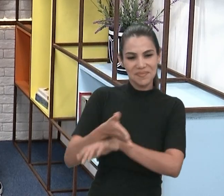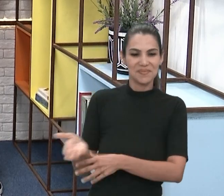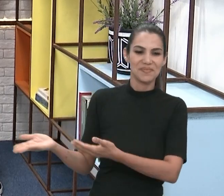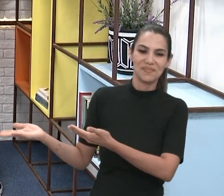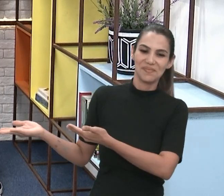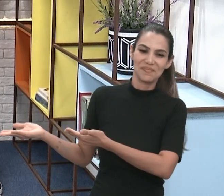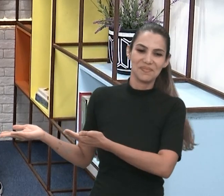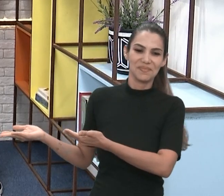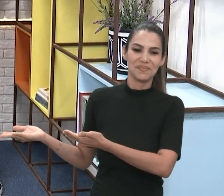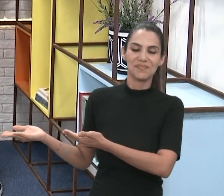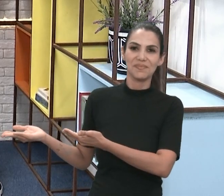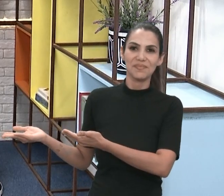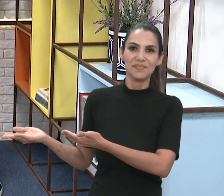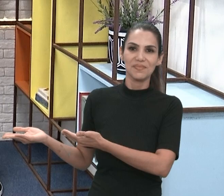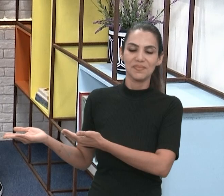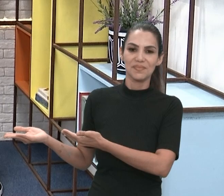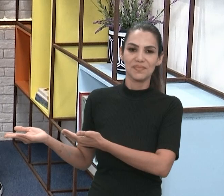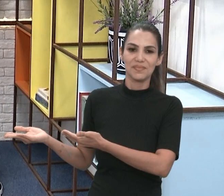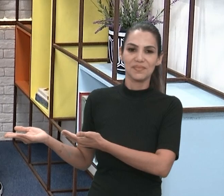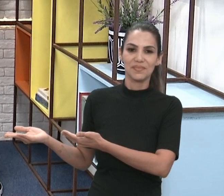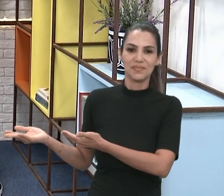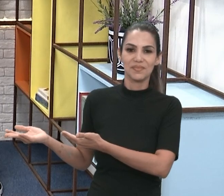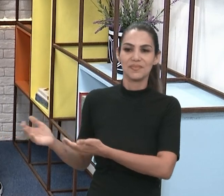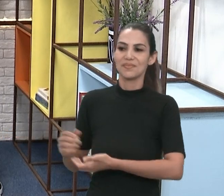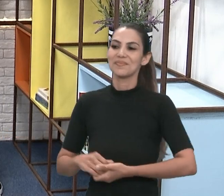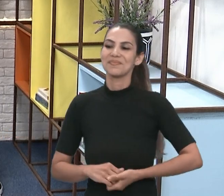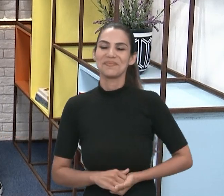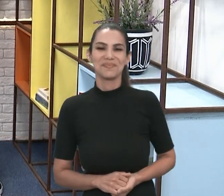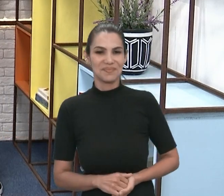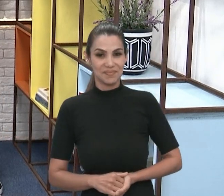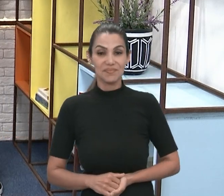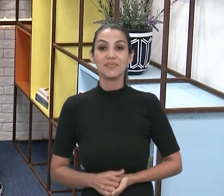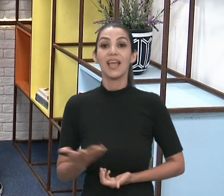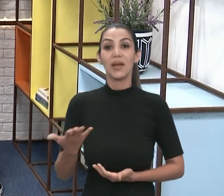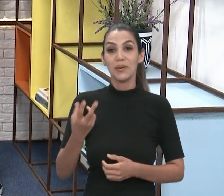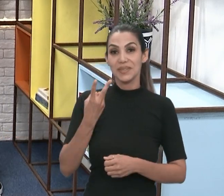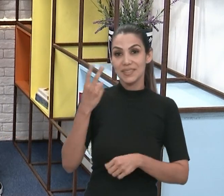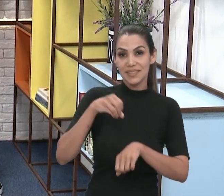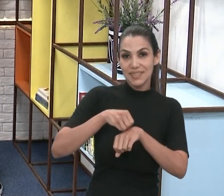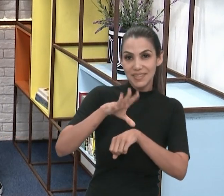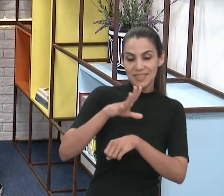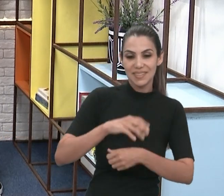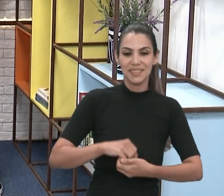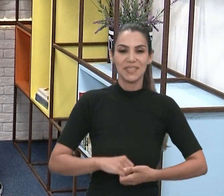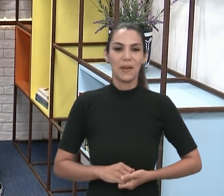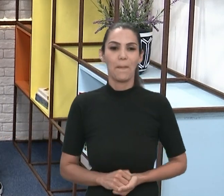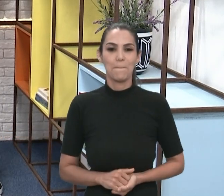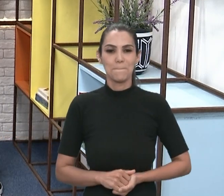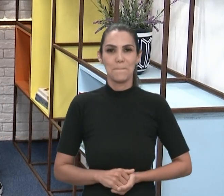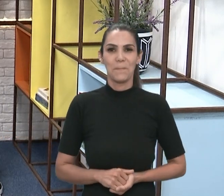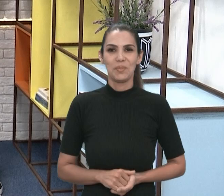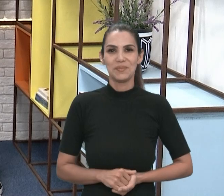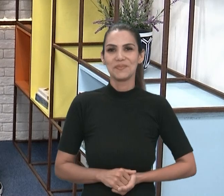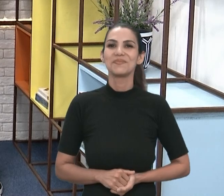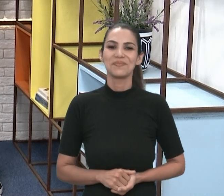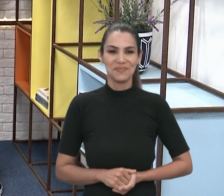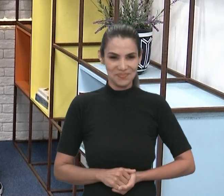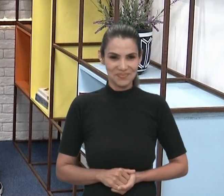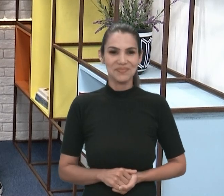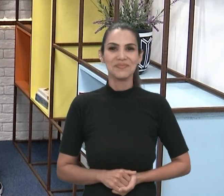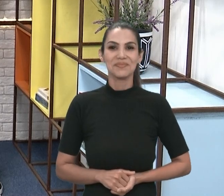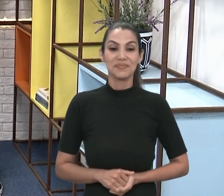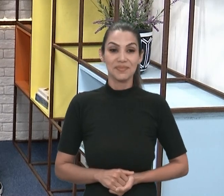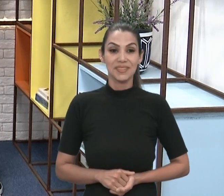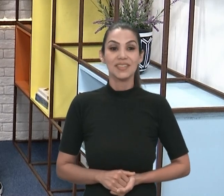@saberessobresolos no Instagram. Muito bem, vamos então para a nossa segunda dica agora. Pois é, Cássio, a nossa segunda dica é sobre